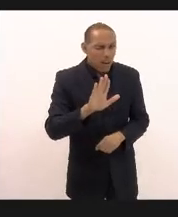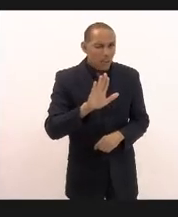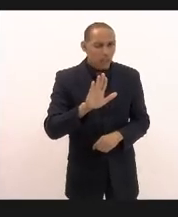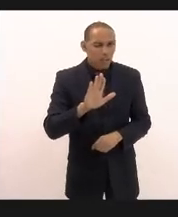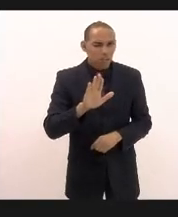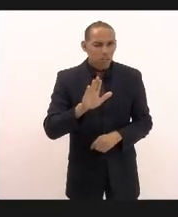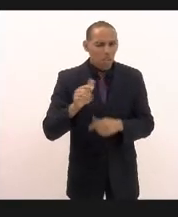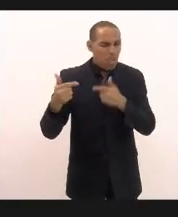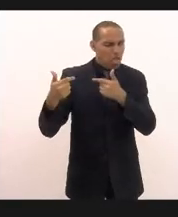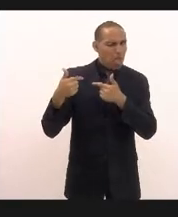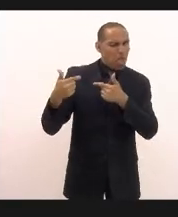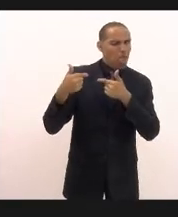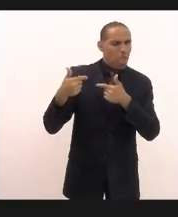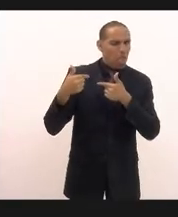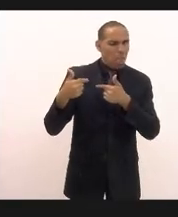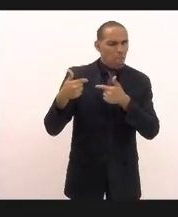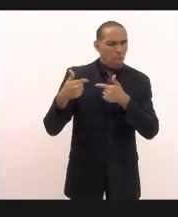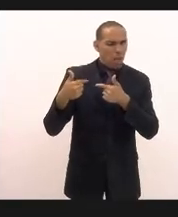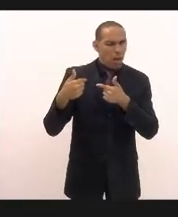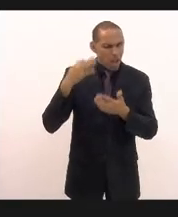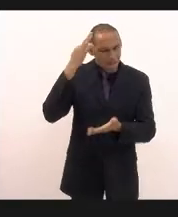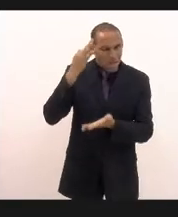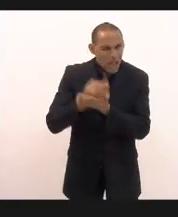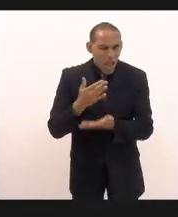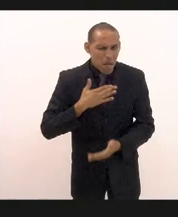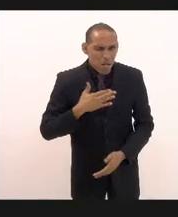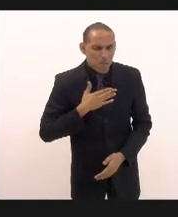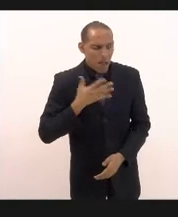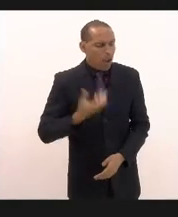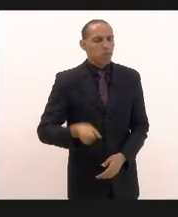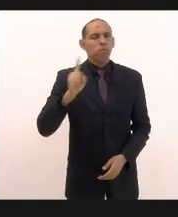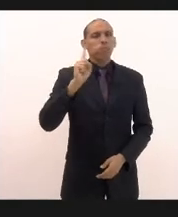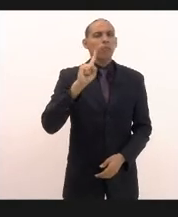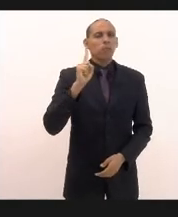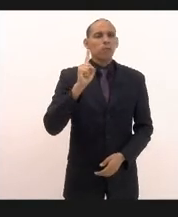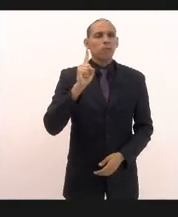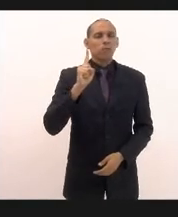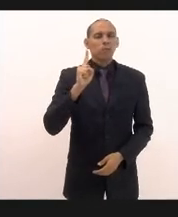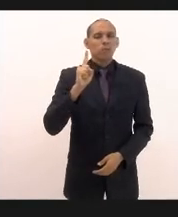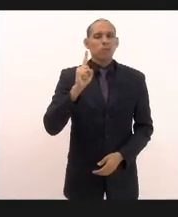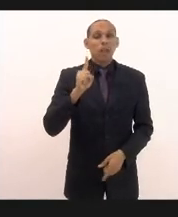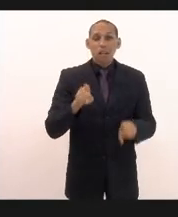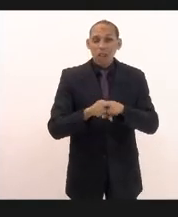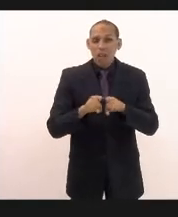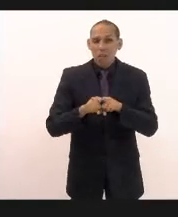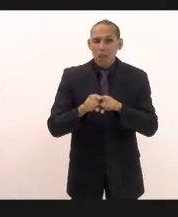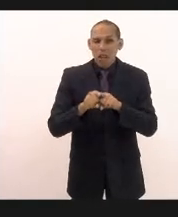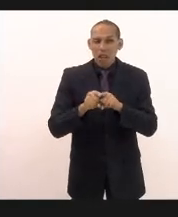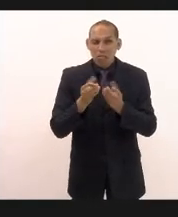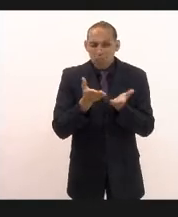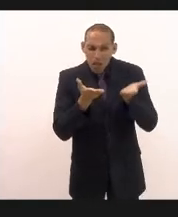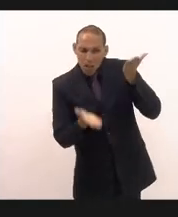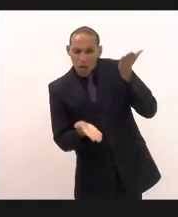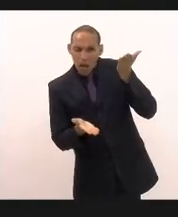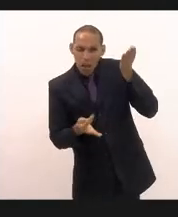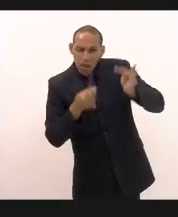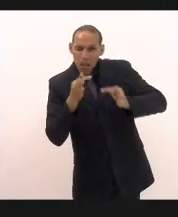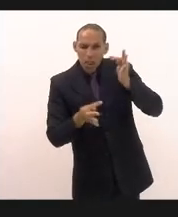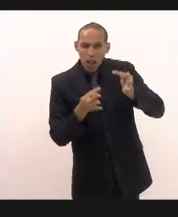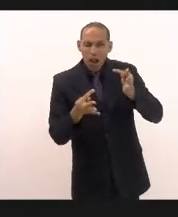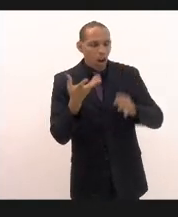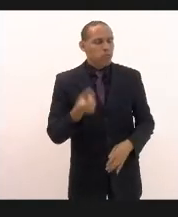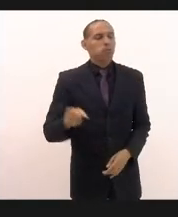aceitar deboche com a minha fé. Não vou aceitar deboche e tratamento desigual perante a minha